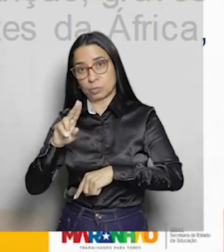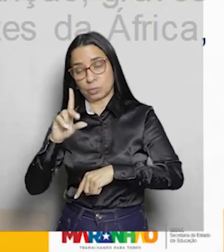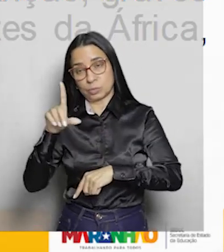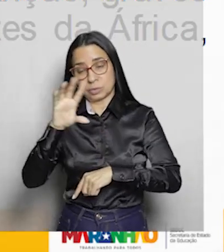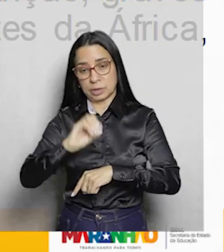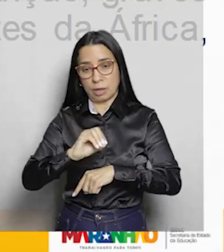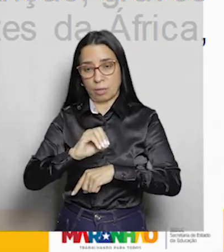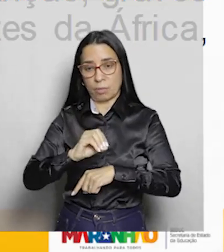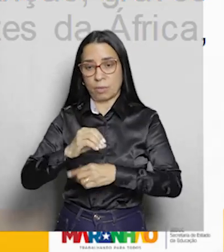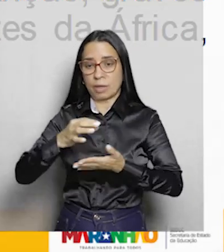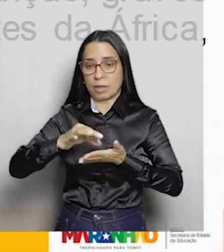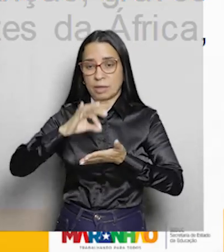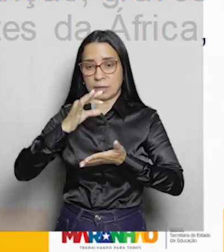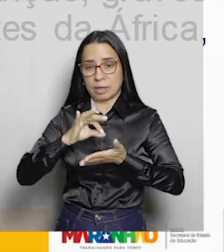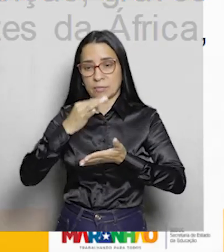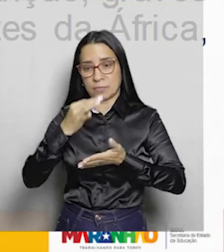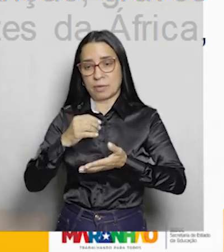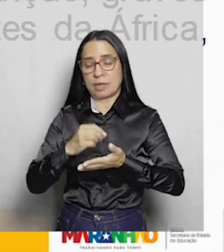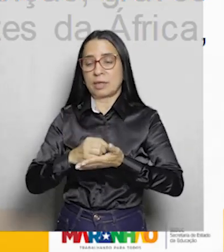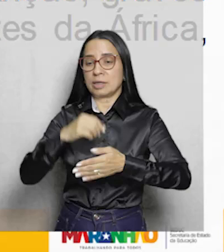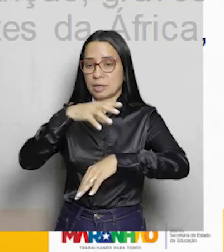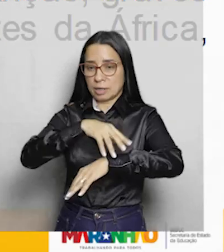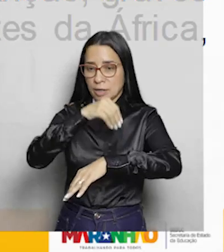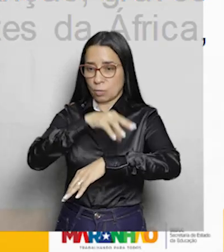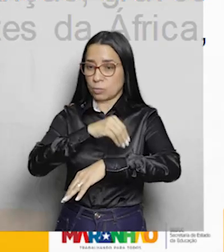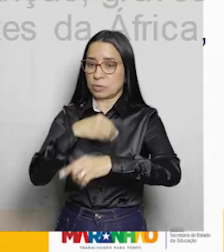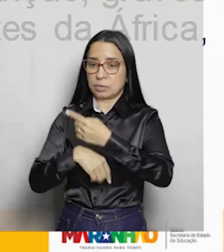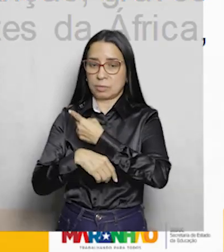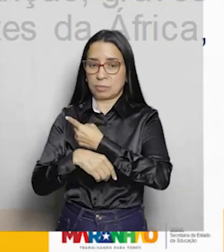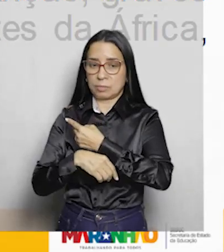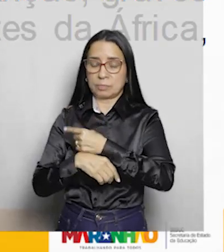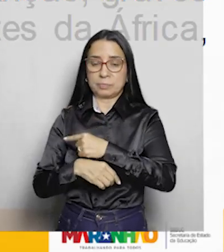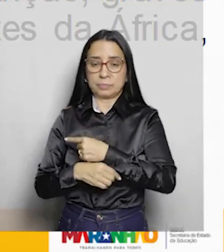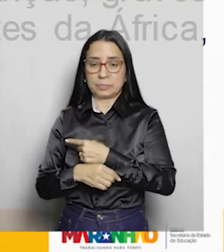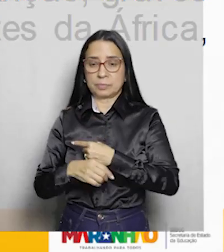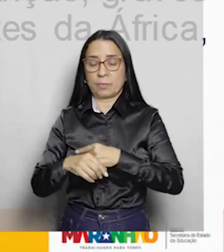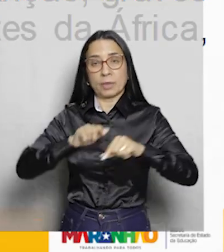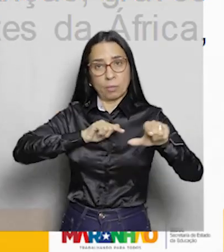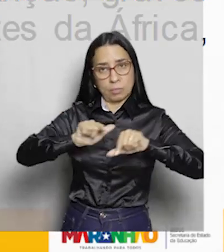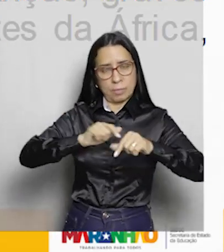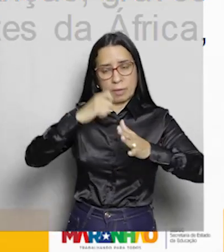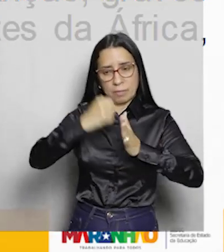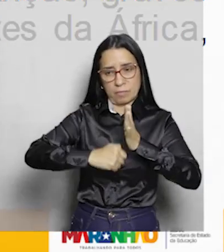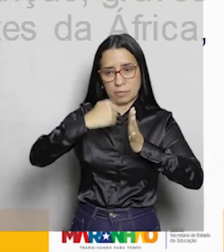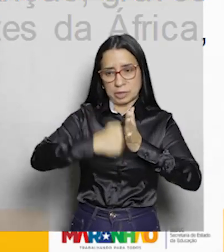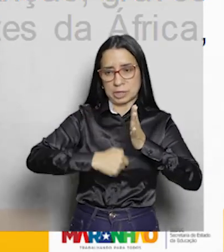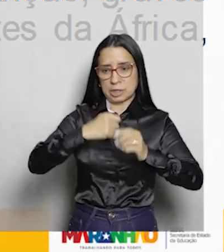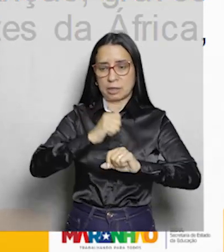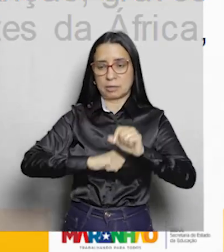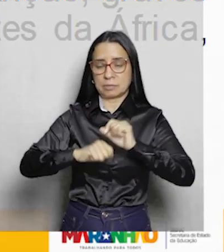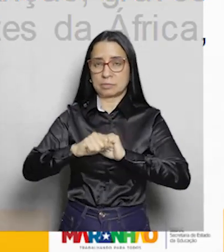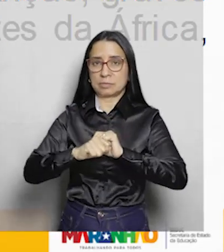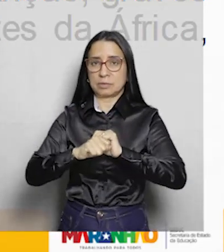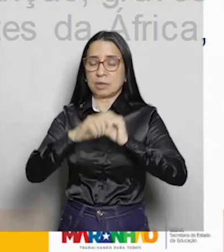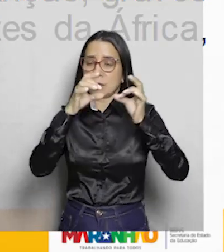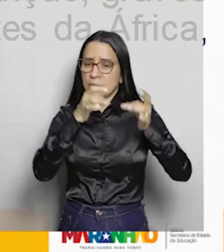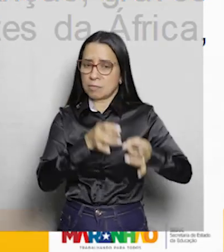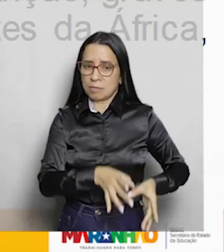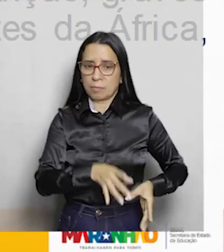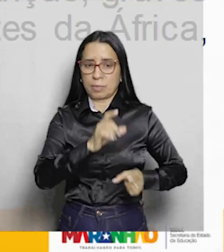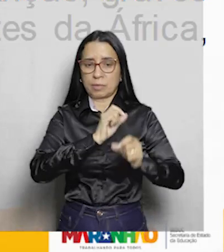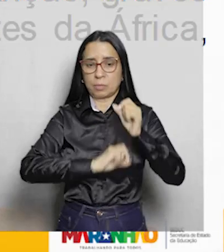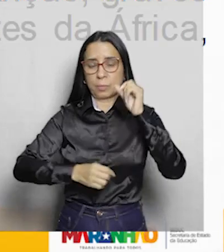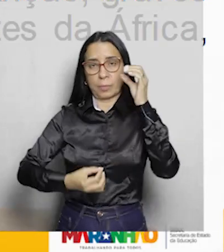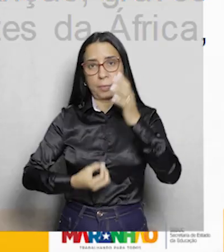Uganda, café e sisal na Tanzânia, etc. O trabalho forçado, o trabalho compulsório e o